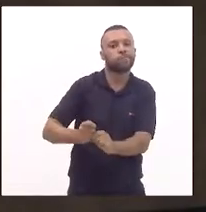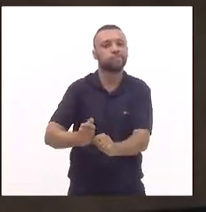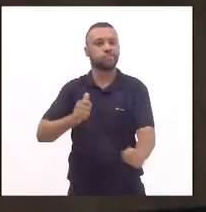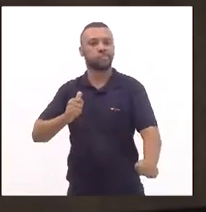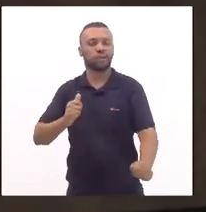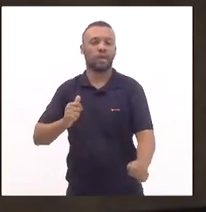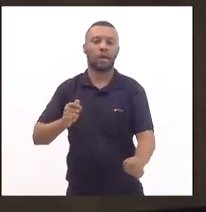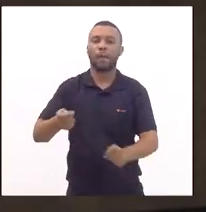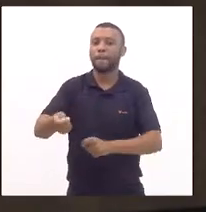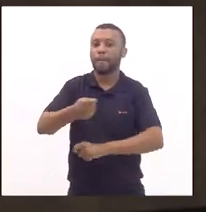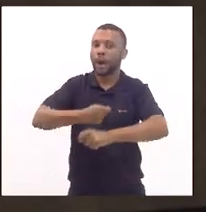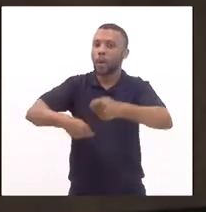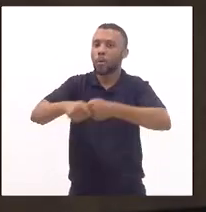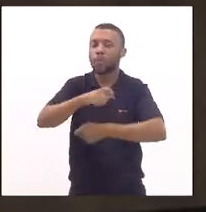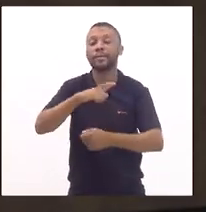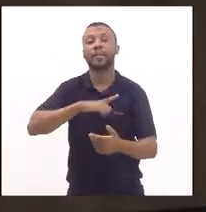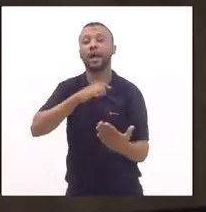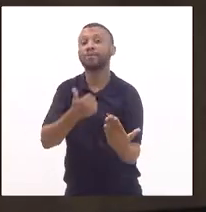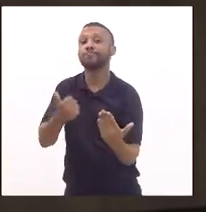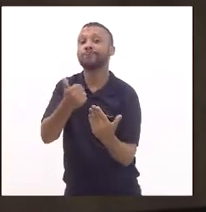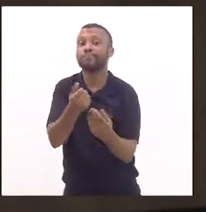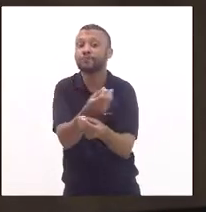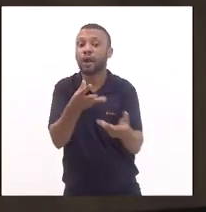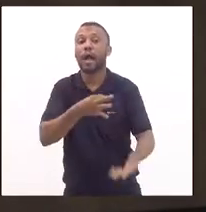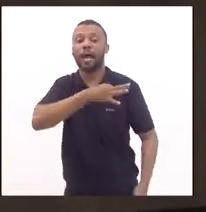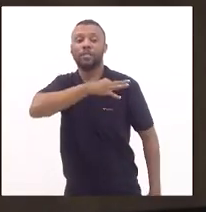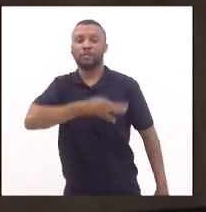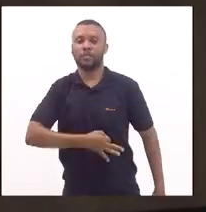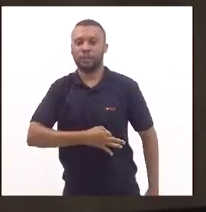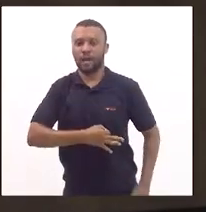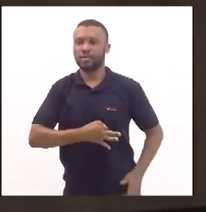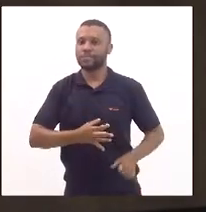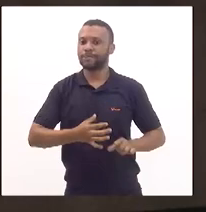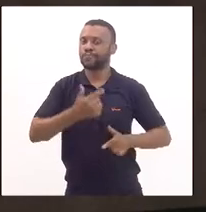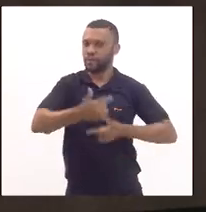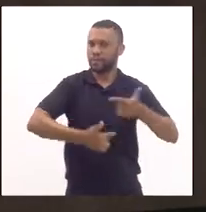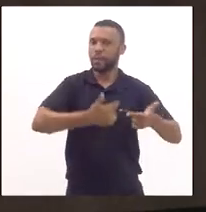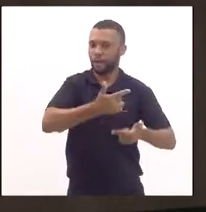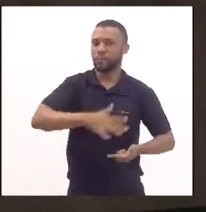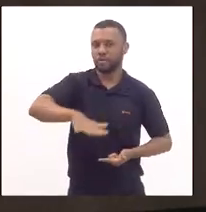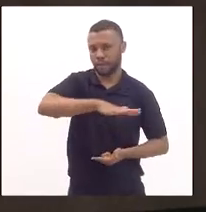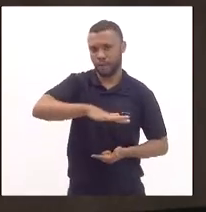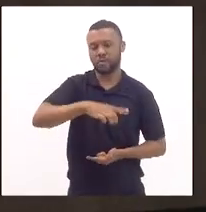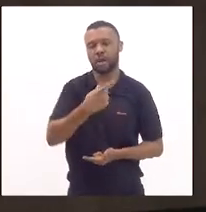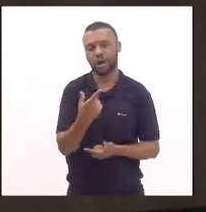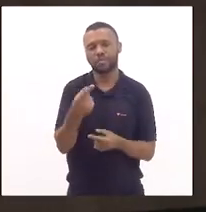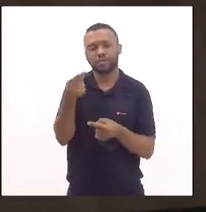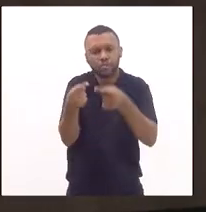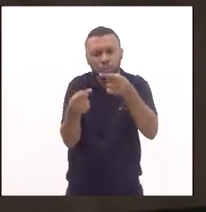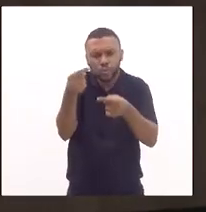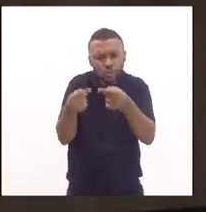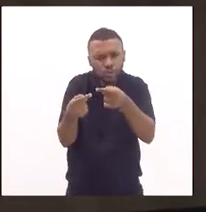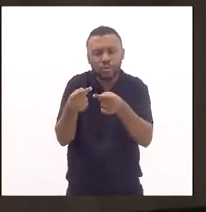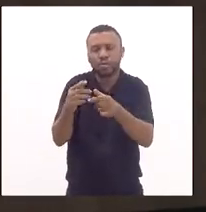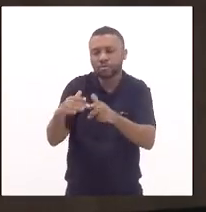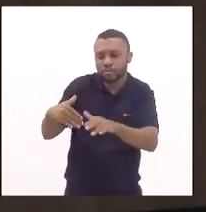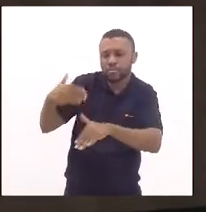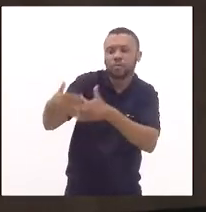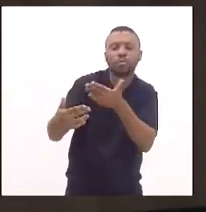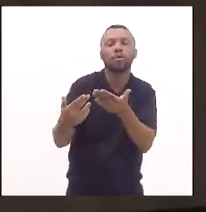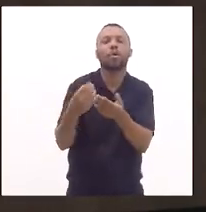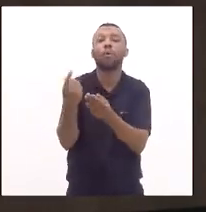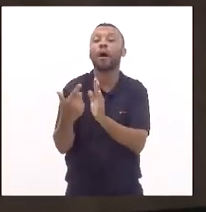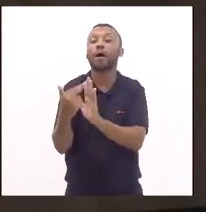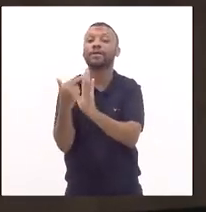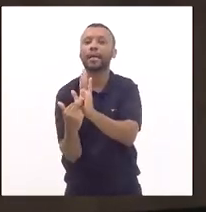que privilegie a dignidade dos trabalhadores. Nós precisamos avançar para discutir os protocolos de